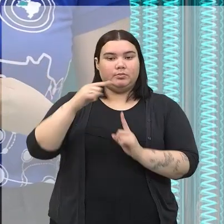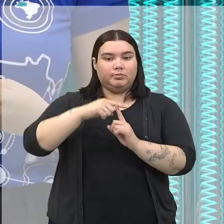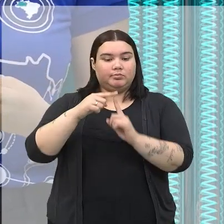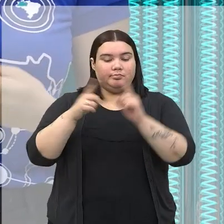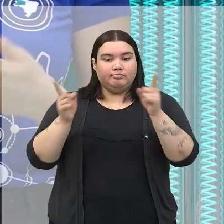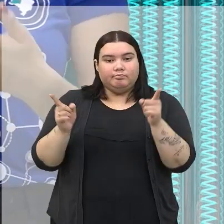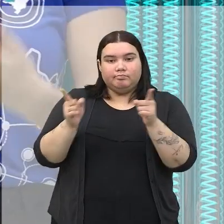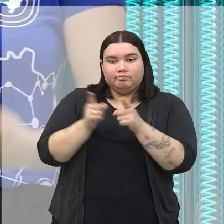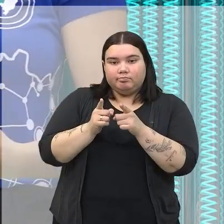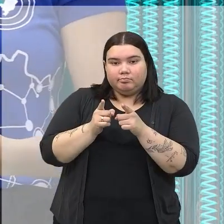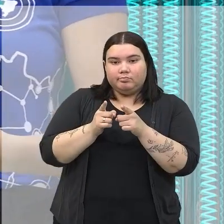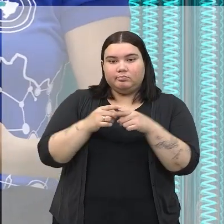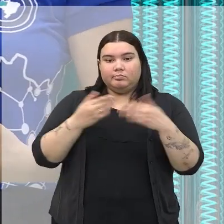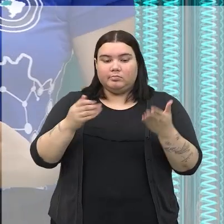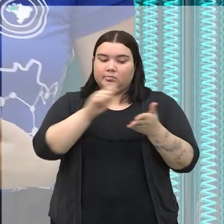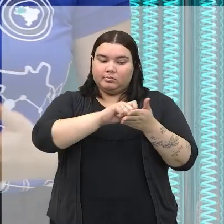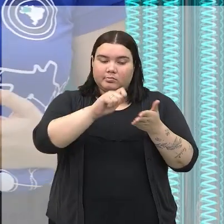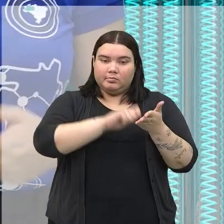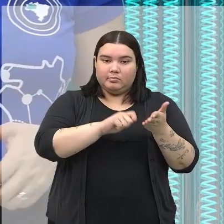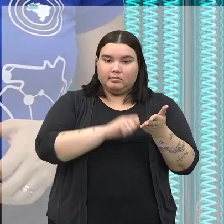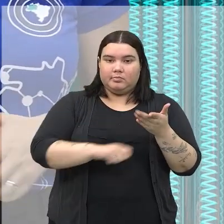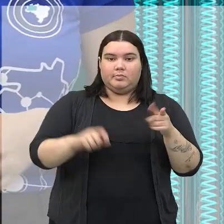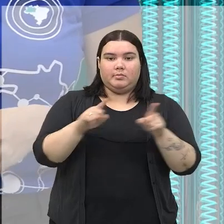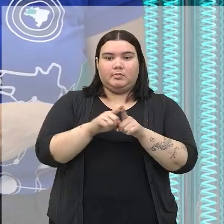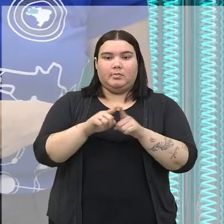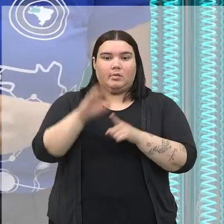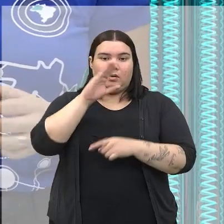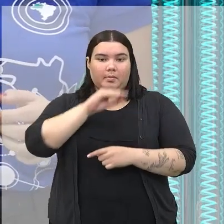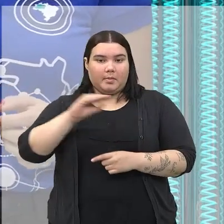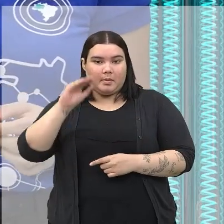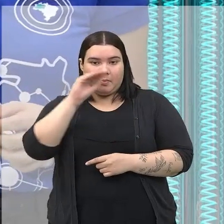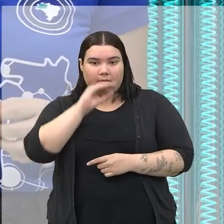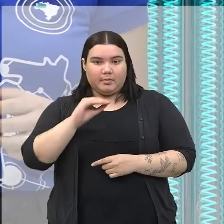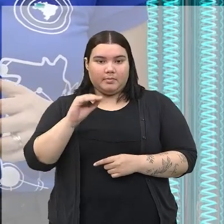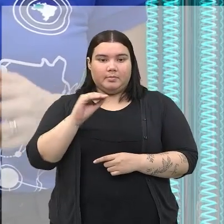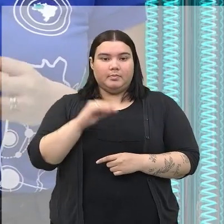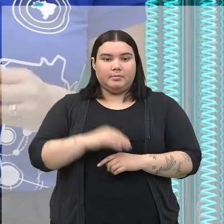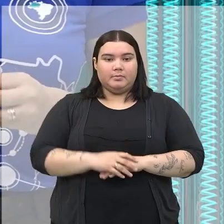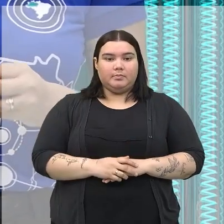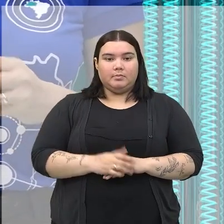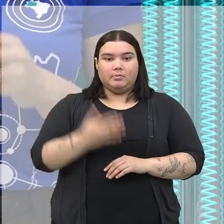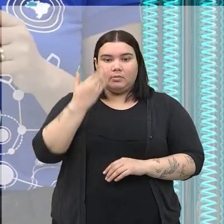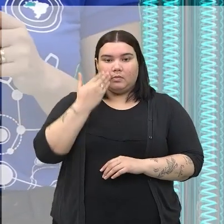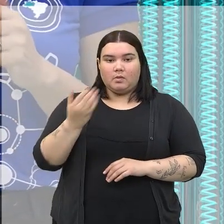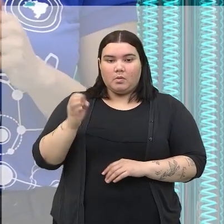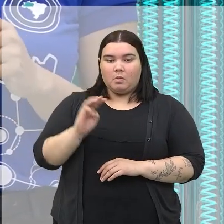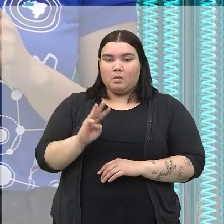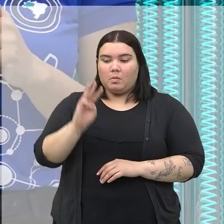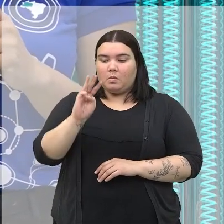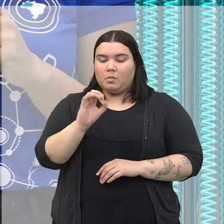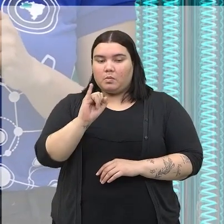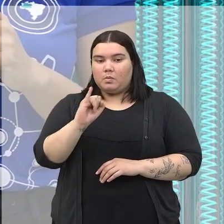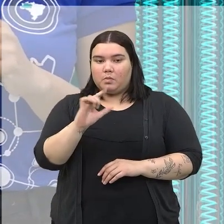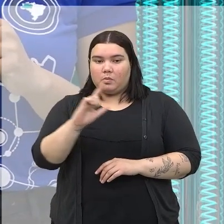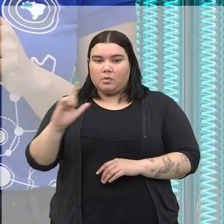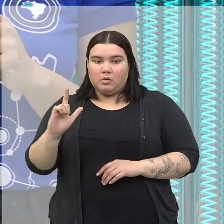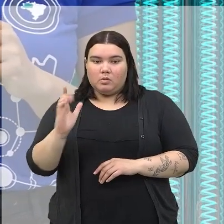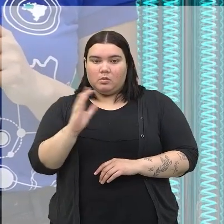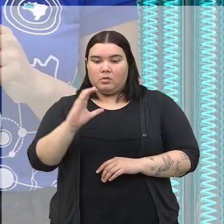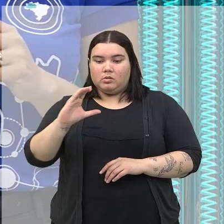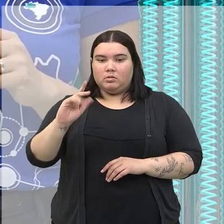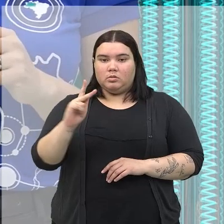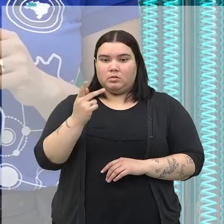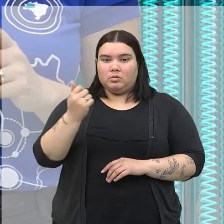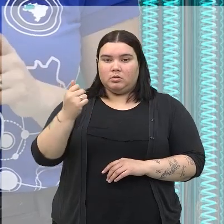abreviada, tanto na hora de escrever como na hora de falar. Então, will change, esse verbo modal, esse